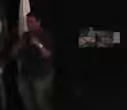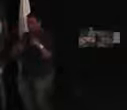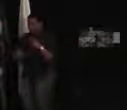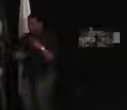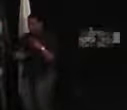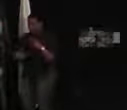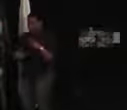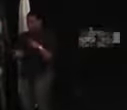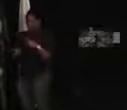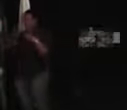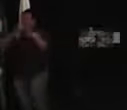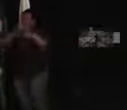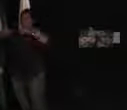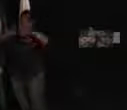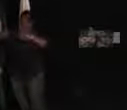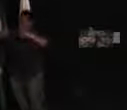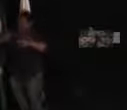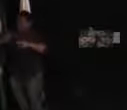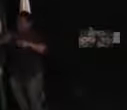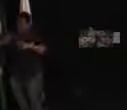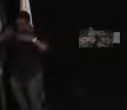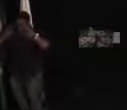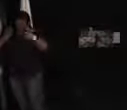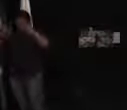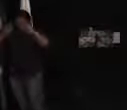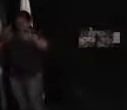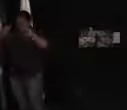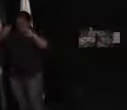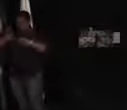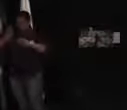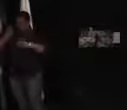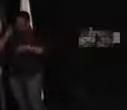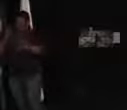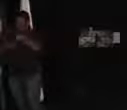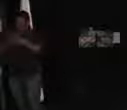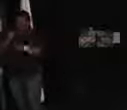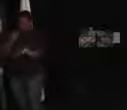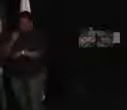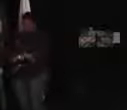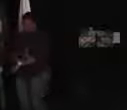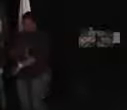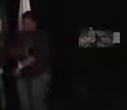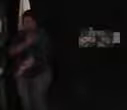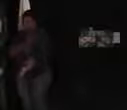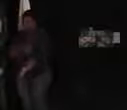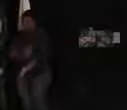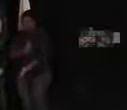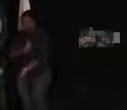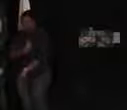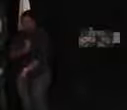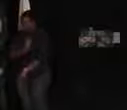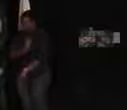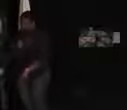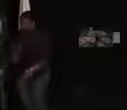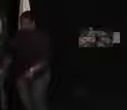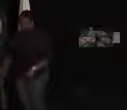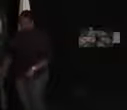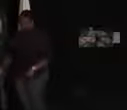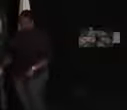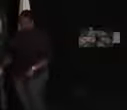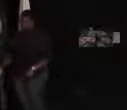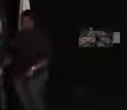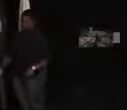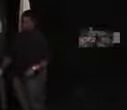Elas ficam lá mexendo com o humor da criança, mexendo